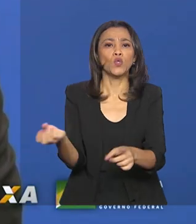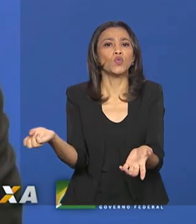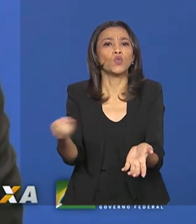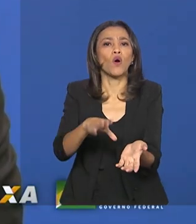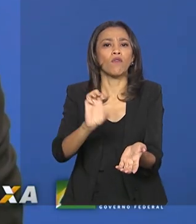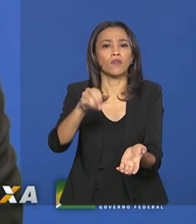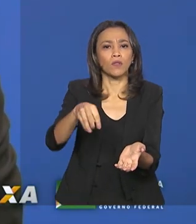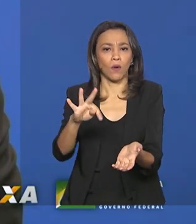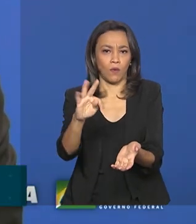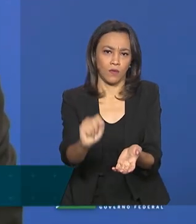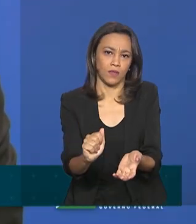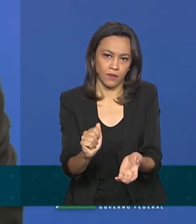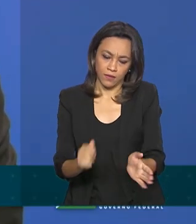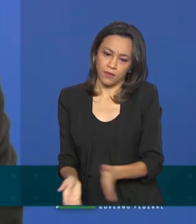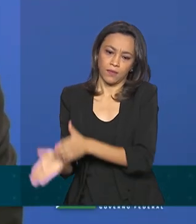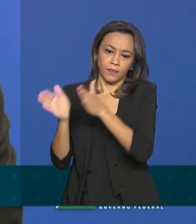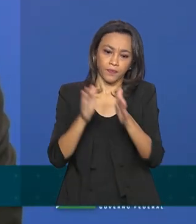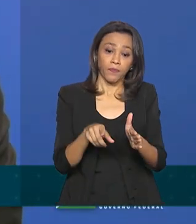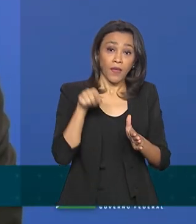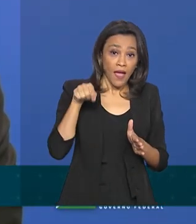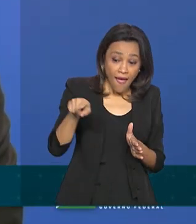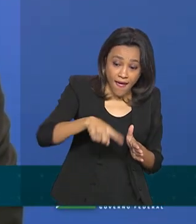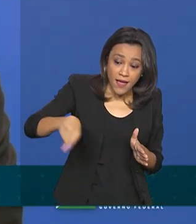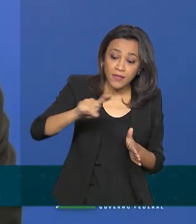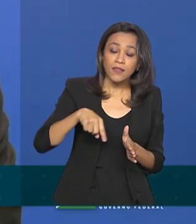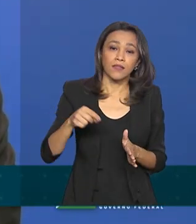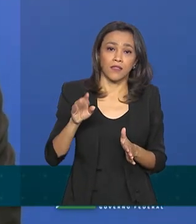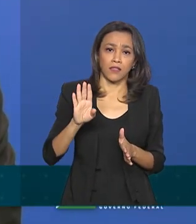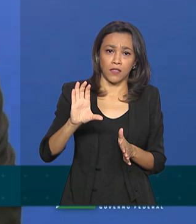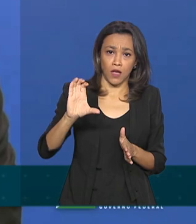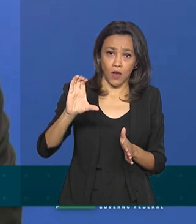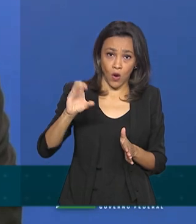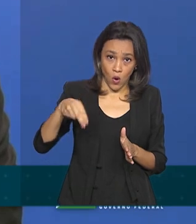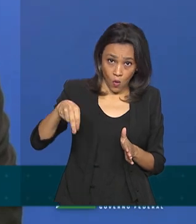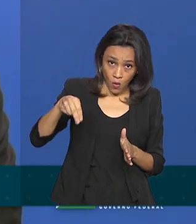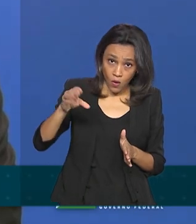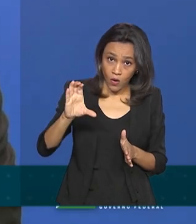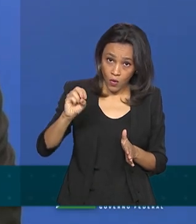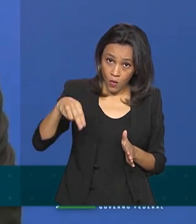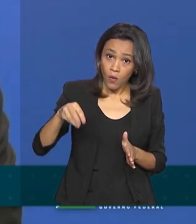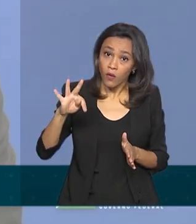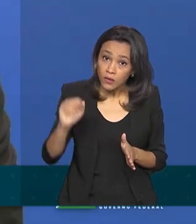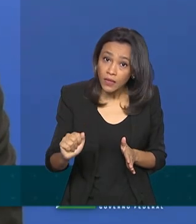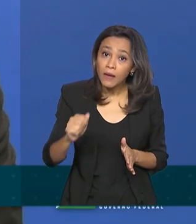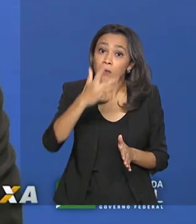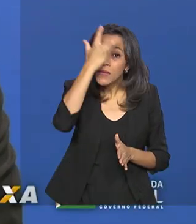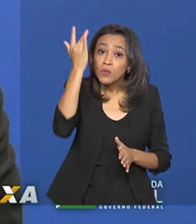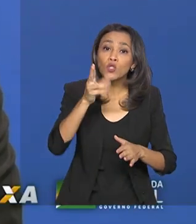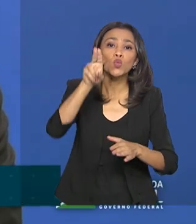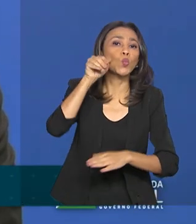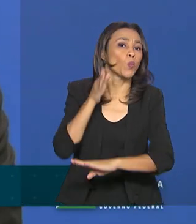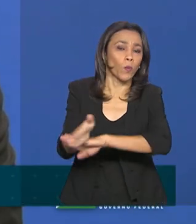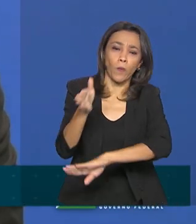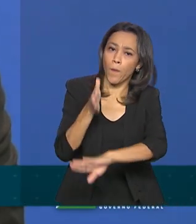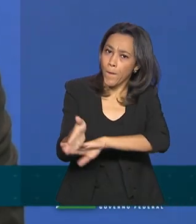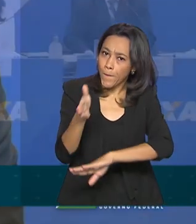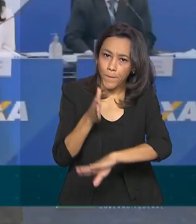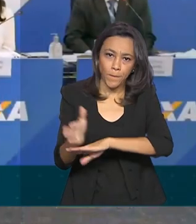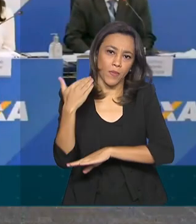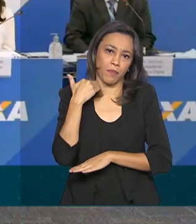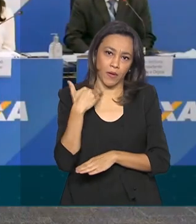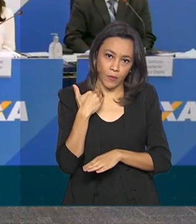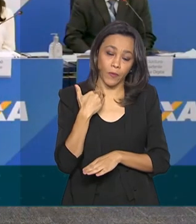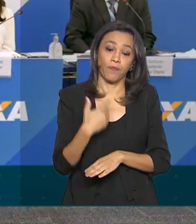20 milhões de pontos exatamente são contas para pessoas que nunca tiveram acesso a nem é isso trazer uma carteira